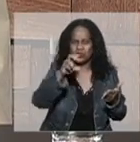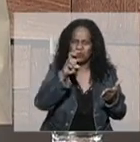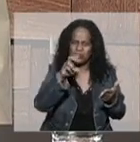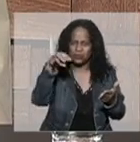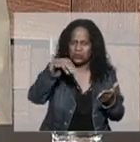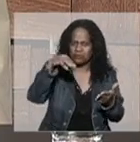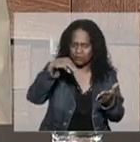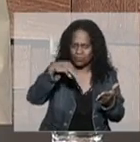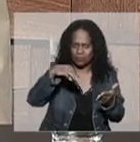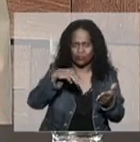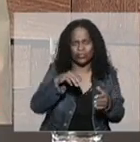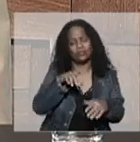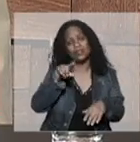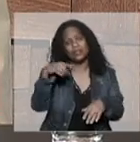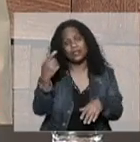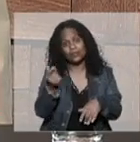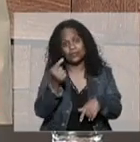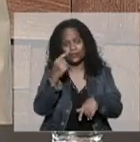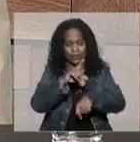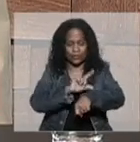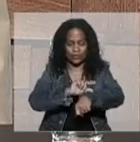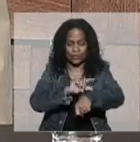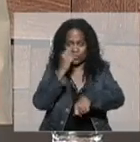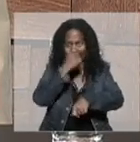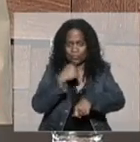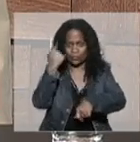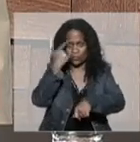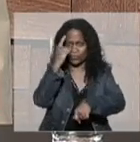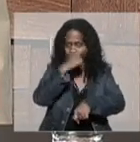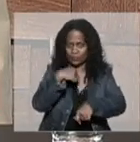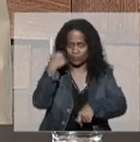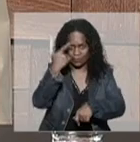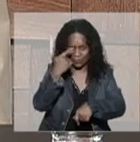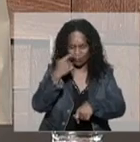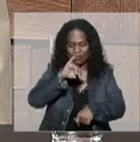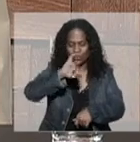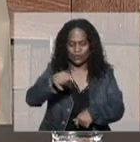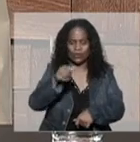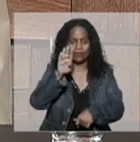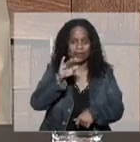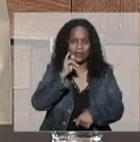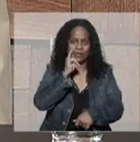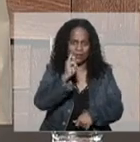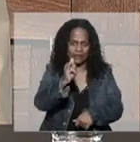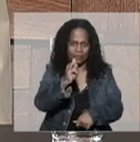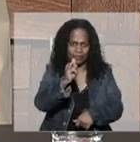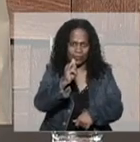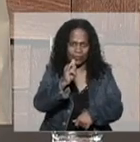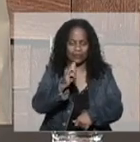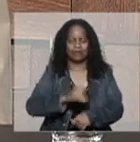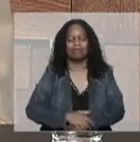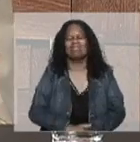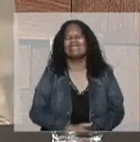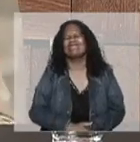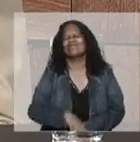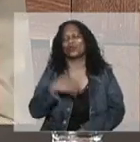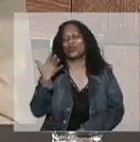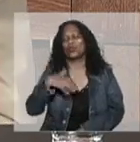5 minutos, de hora em hora. E depois me chamaram para ler o JBI, Jornal do Brasil Informa. Pam, pam,